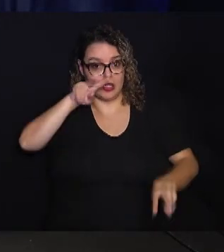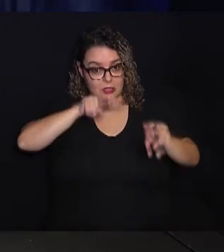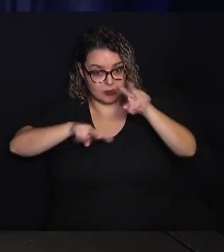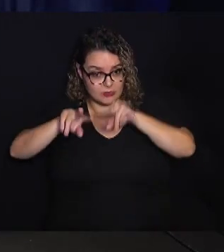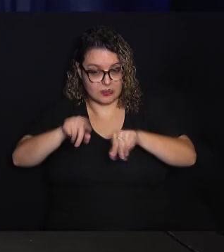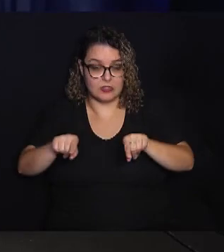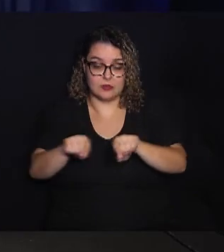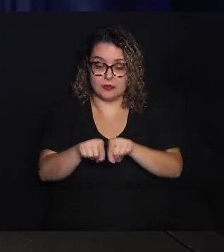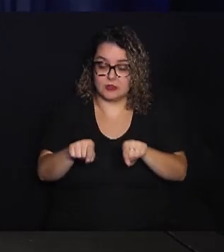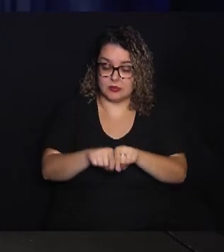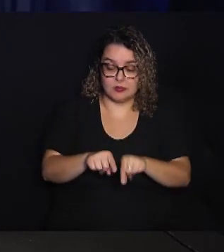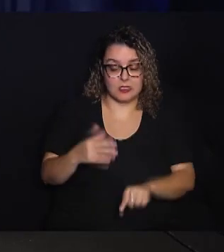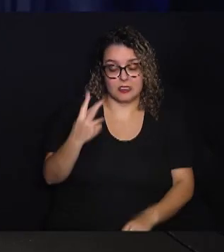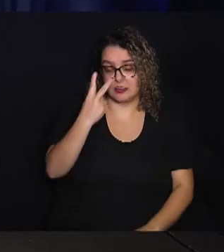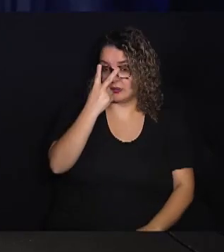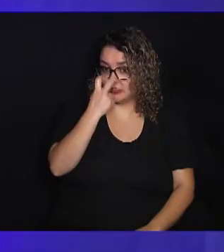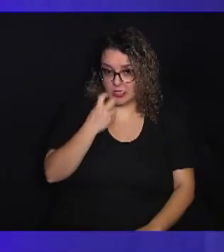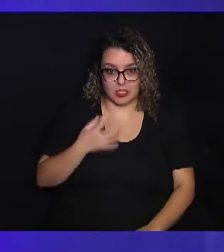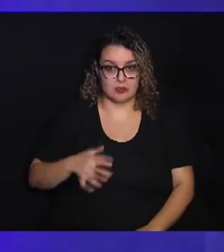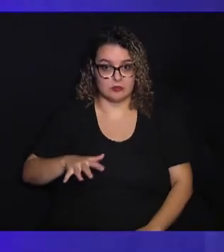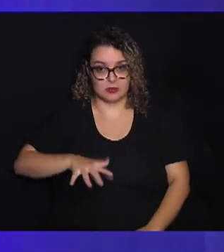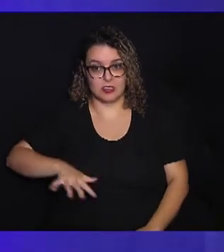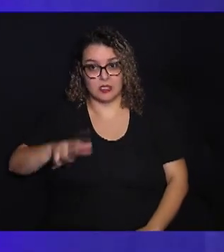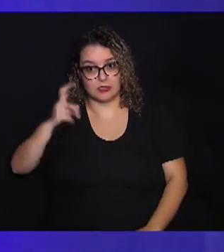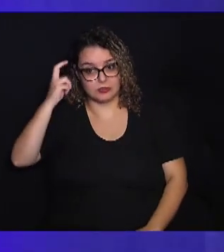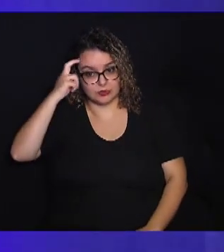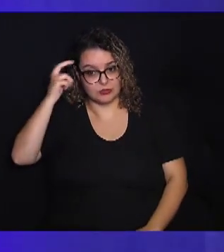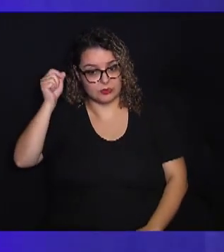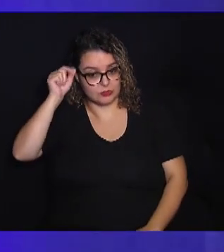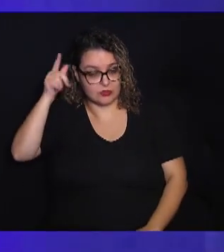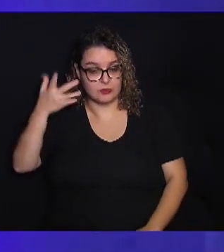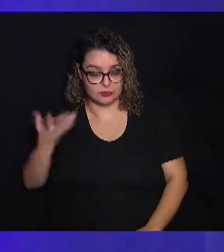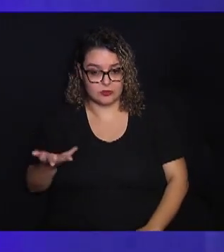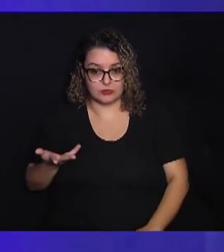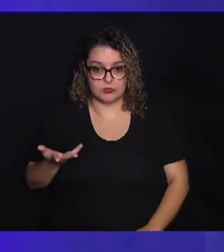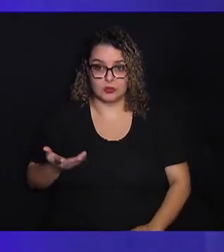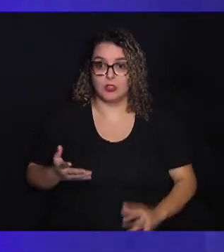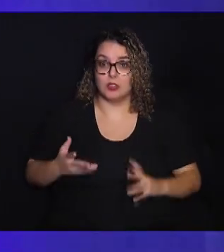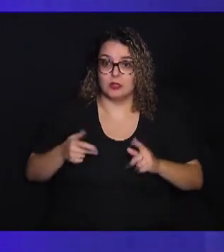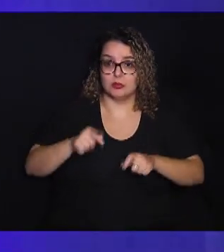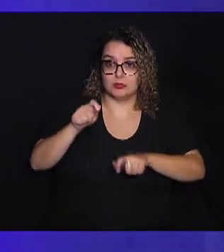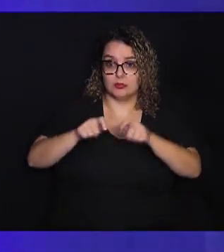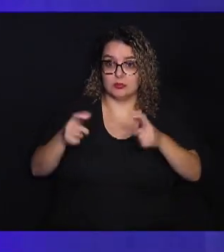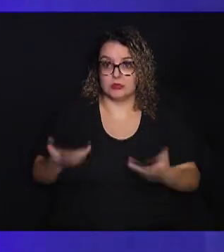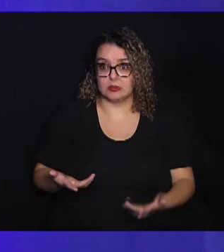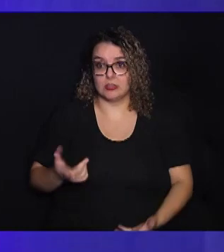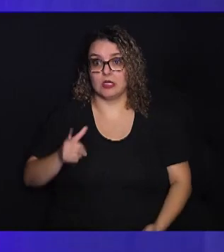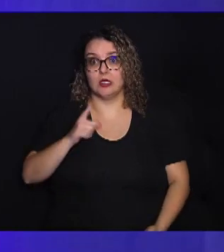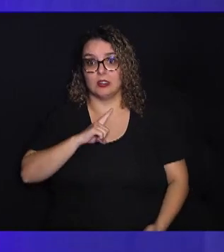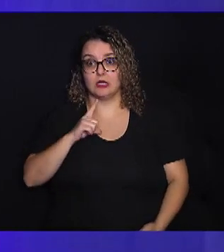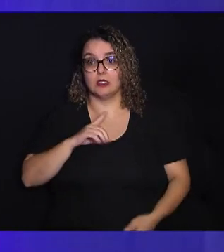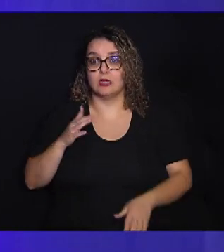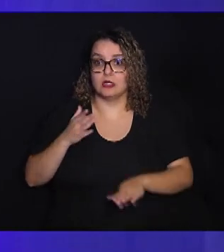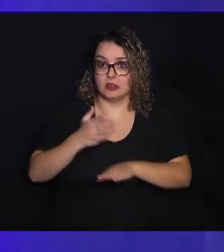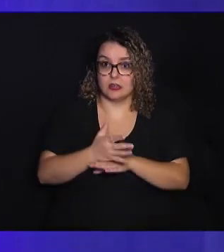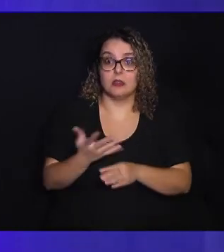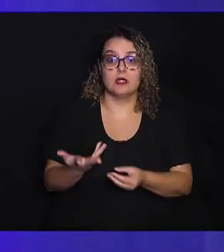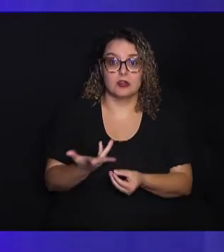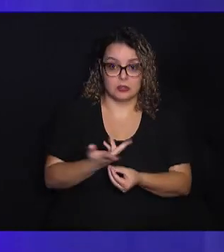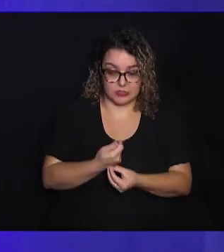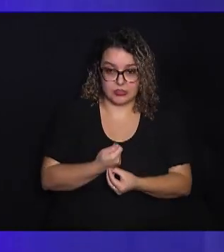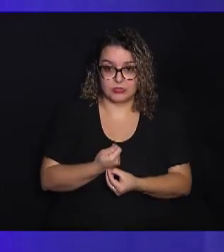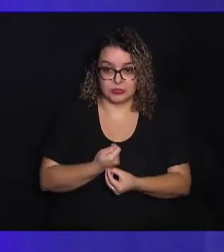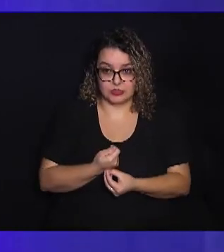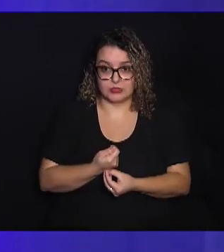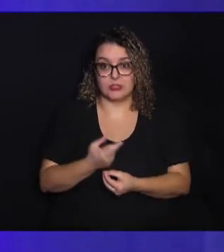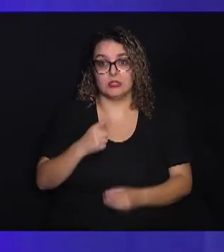videntes, na cultura, né. Então, toda pessoa que tem acesso à arte, ela